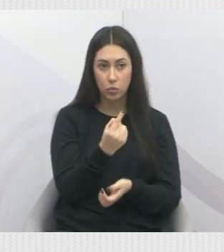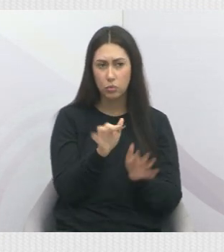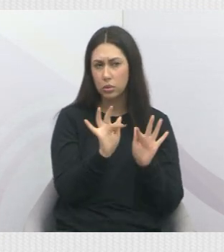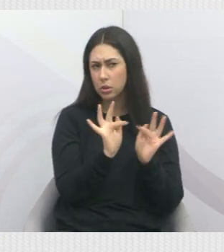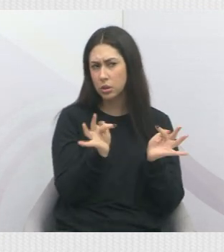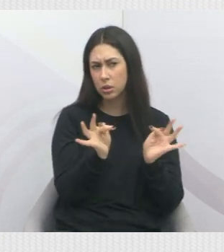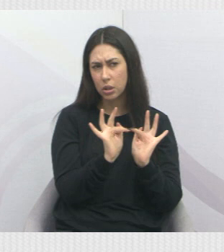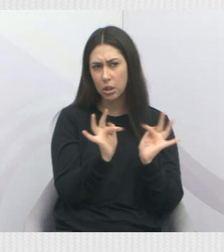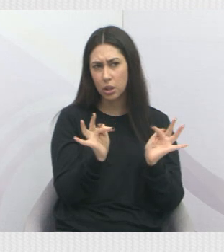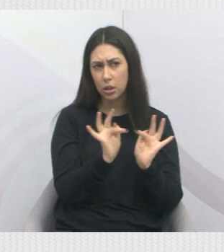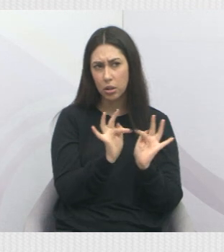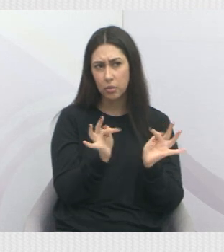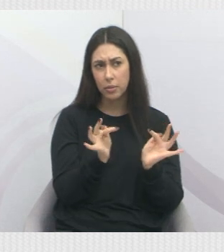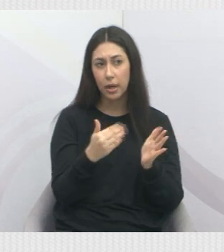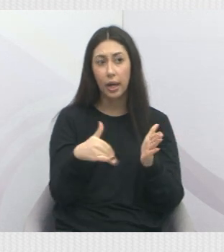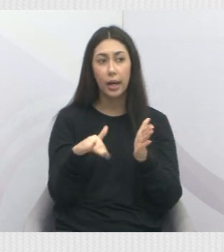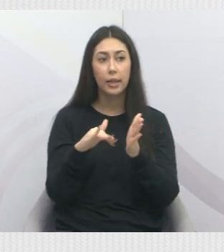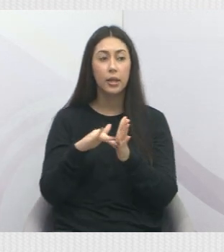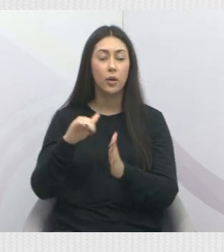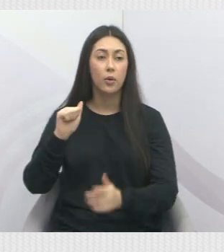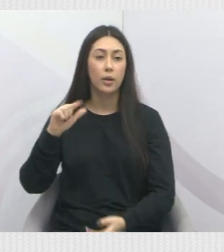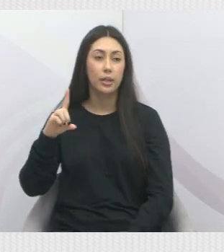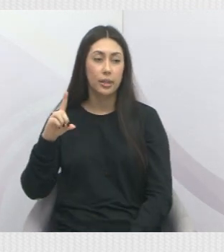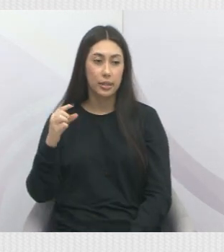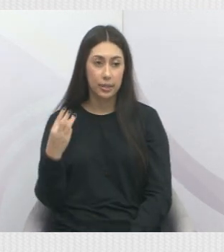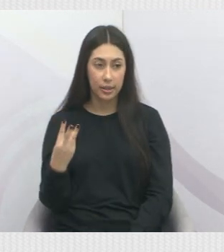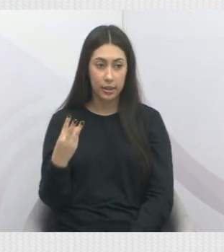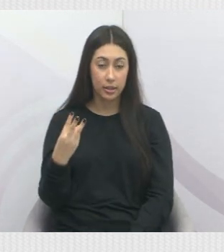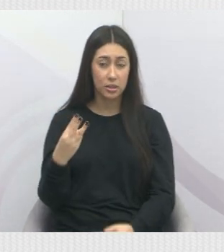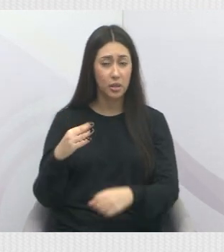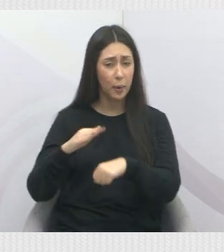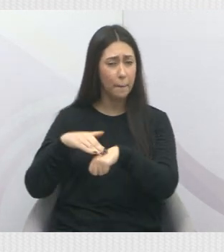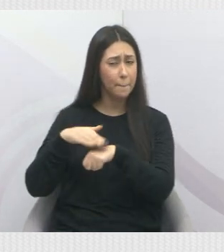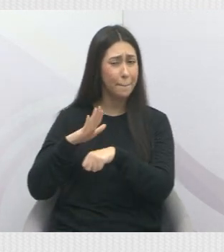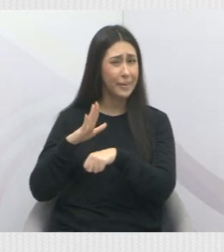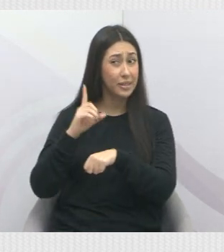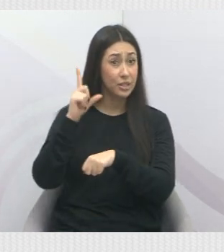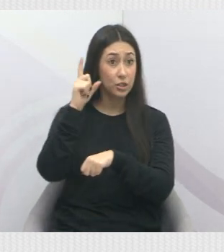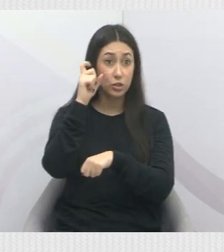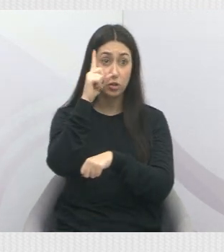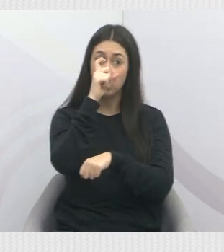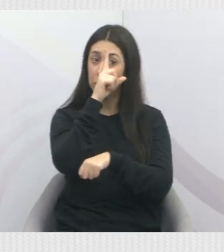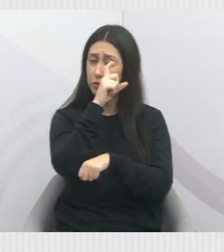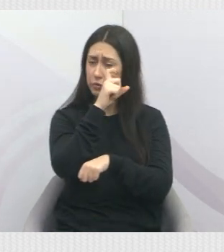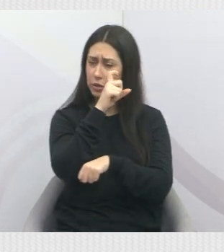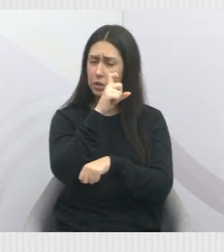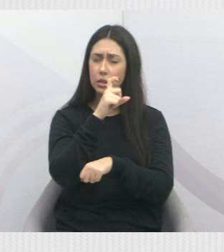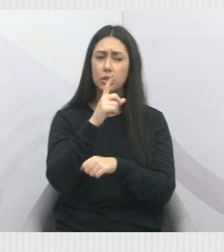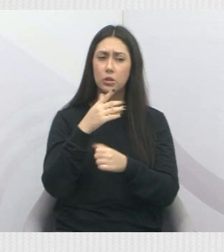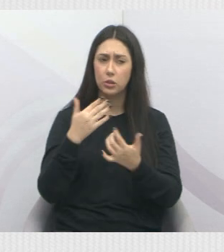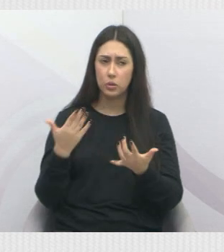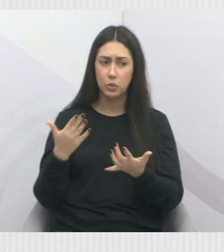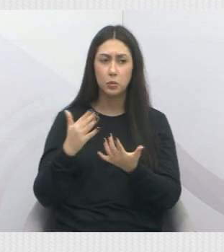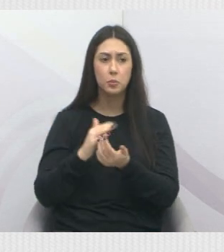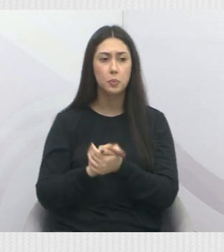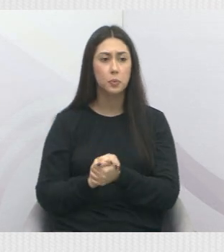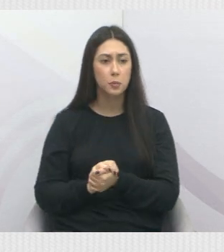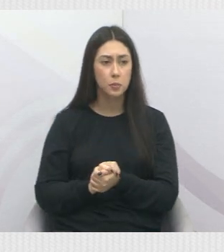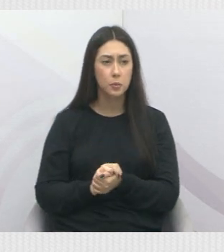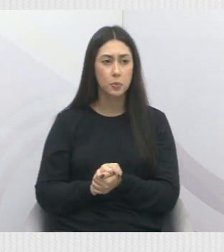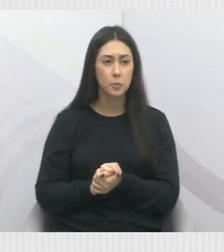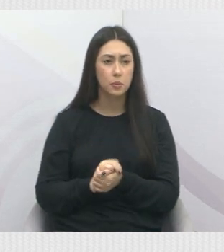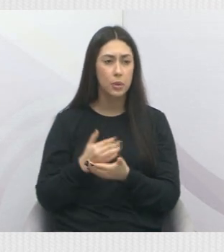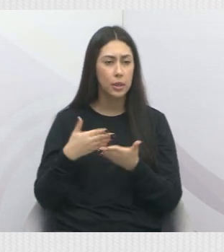no domicílio, até o AD3, que é um nível um pouco mais complexo, ou mais complexo até então nessa classificação,